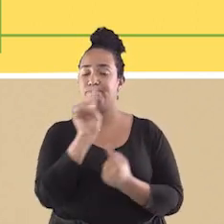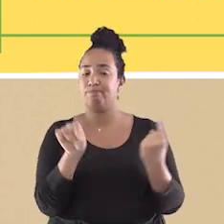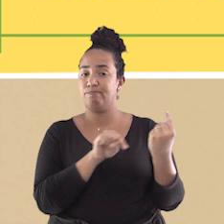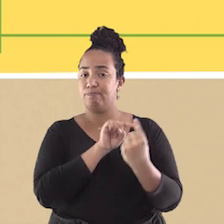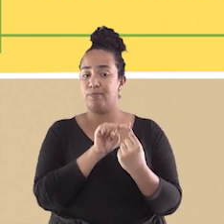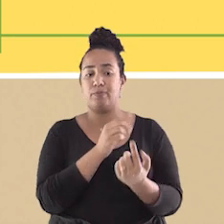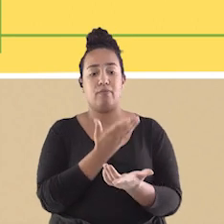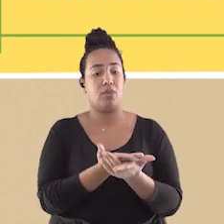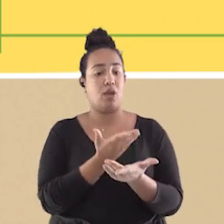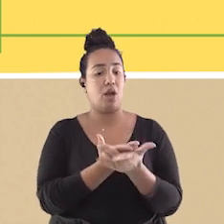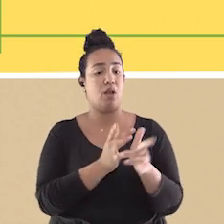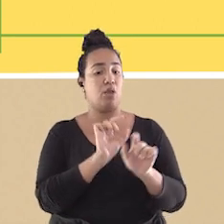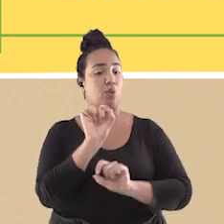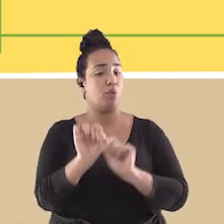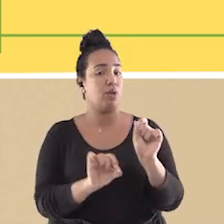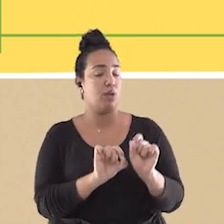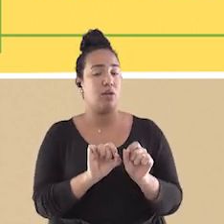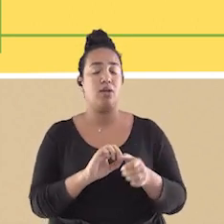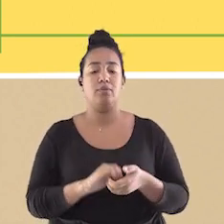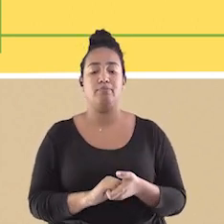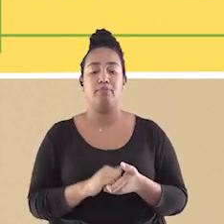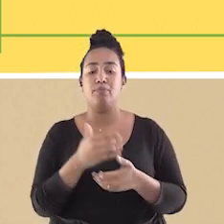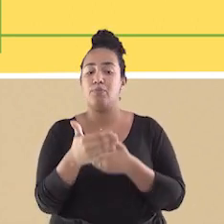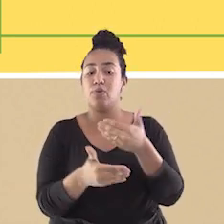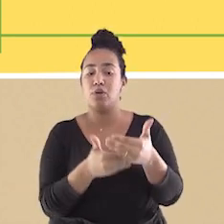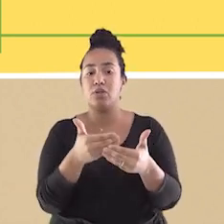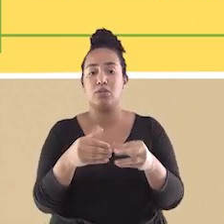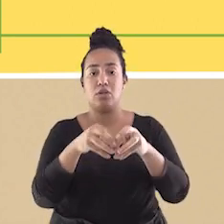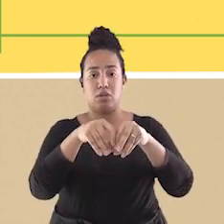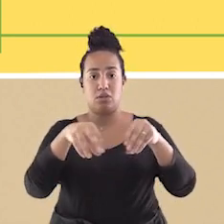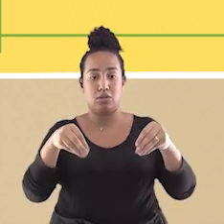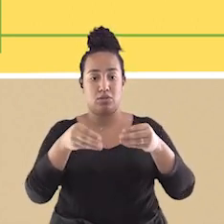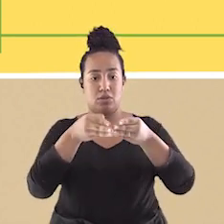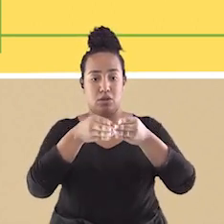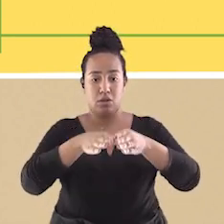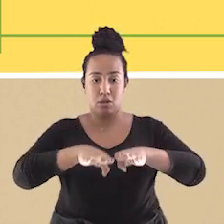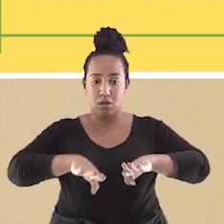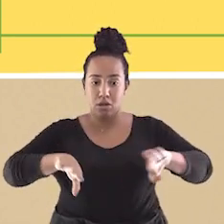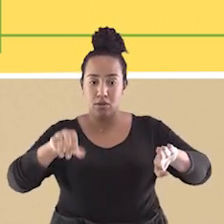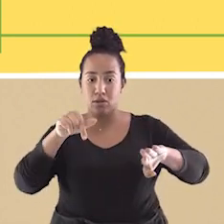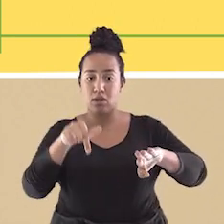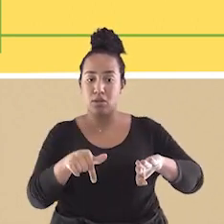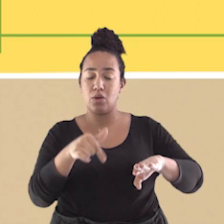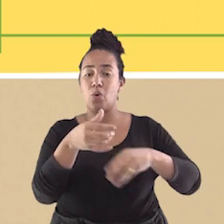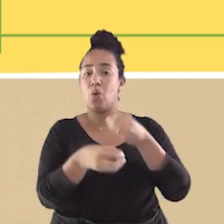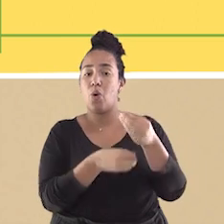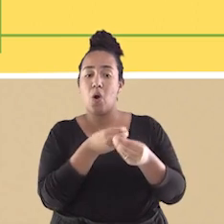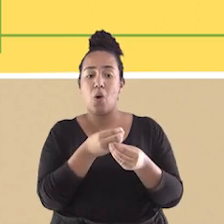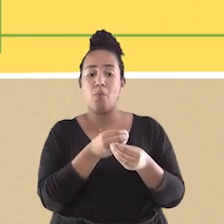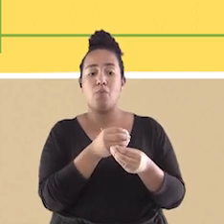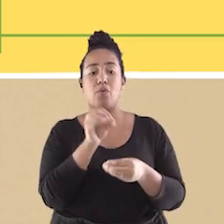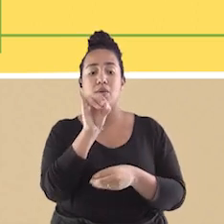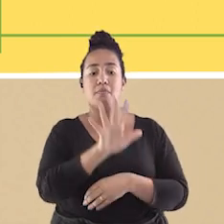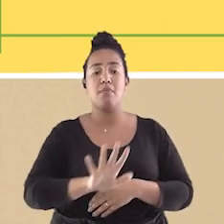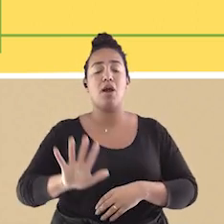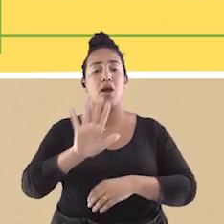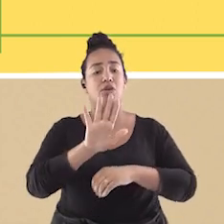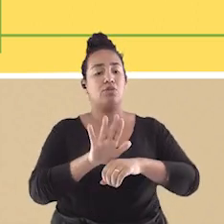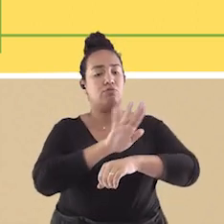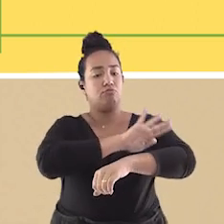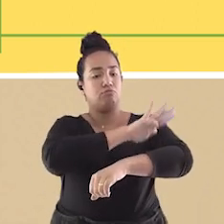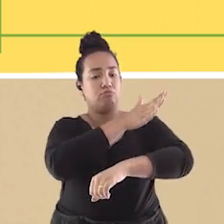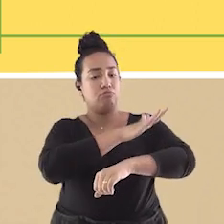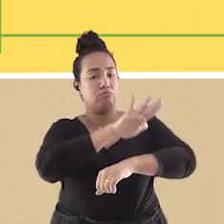O objetivo específico para esta aula é entender como os processos erosivos modificam os relevos das